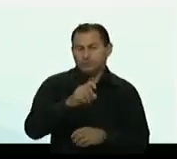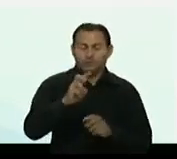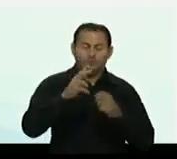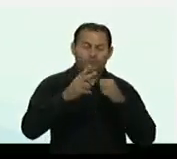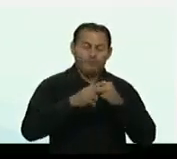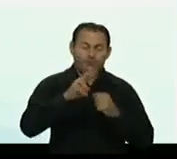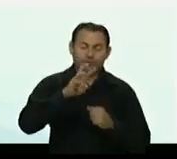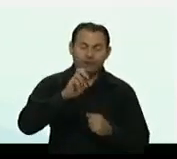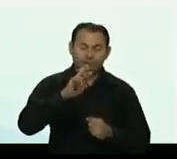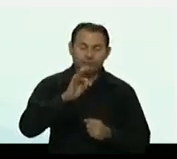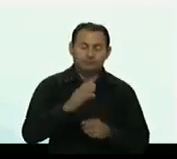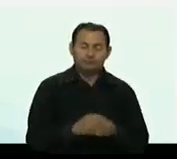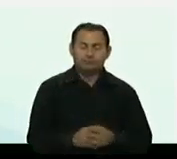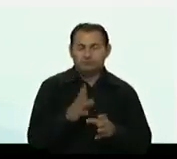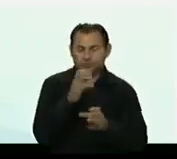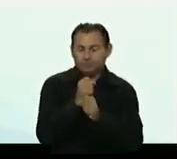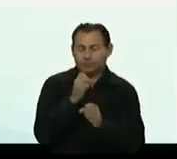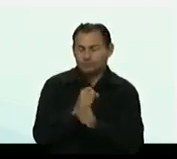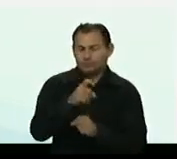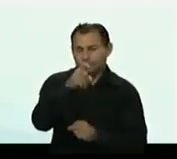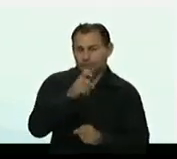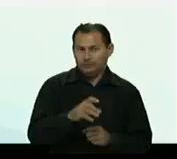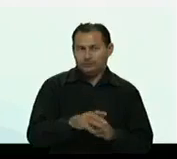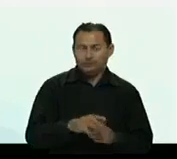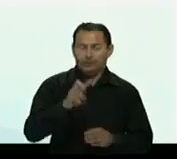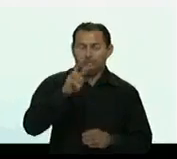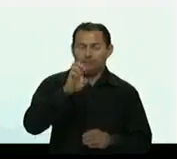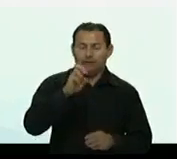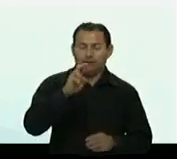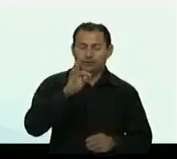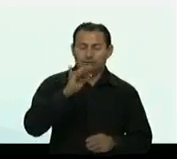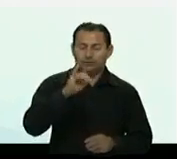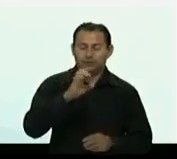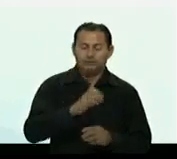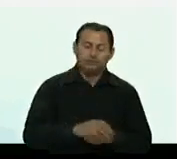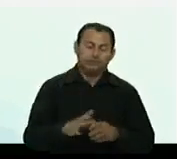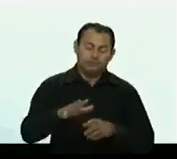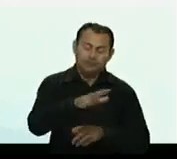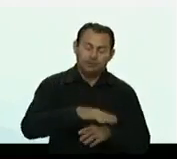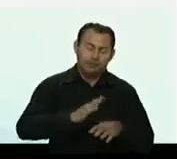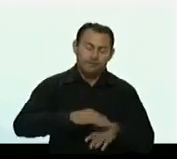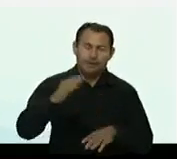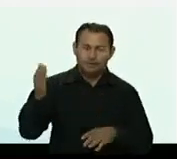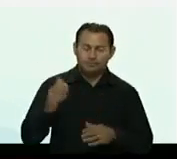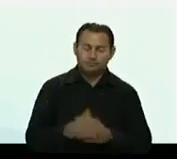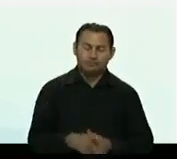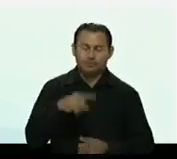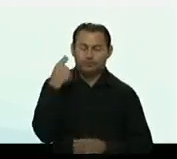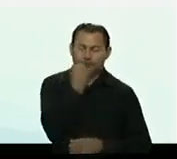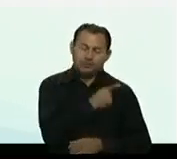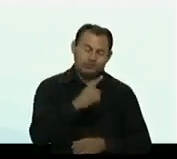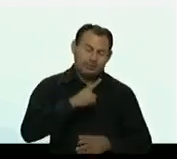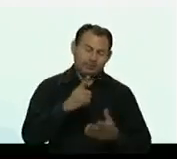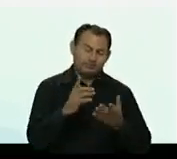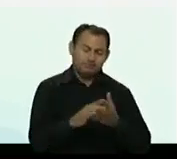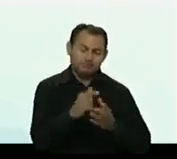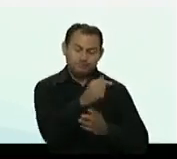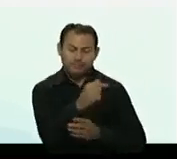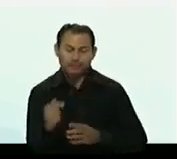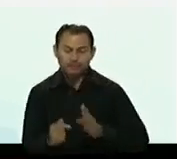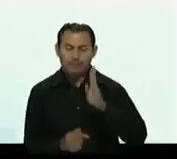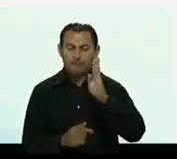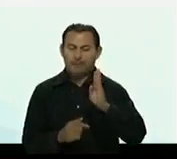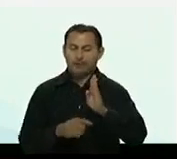vértice. Então, calculando o x vértice para ter uma área máxima, nós vamos ter menos